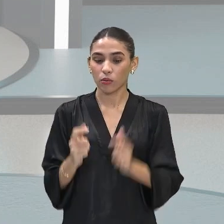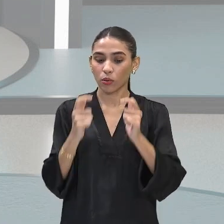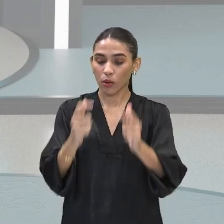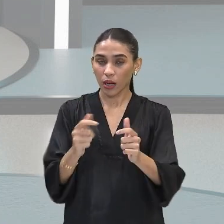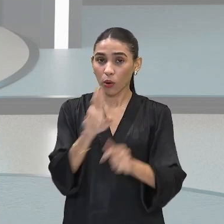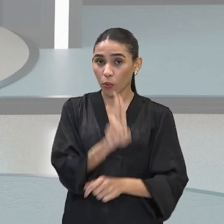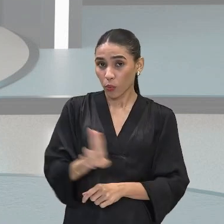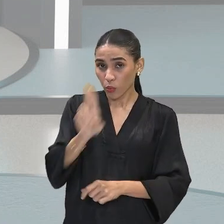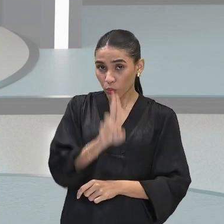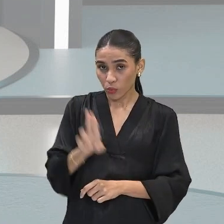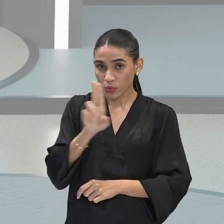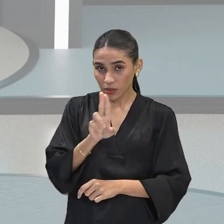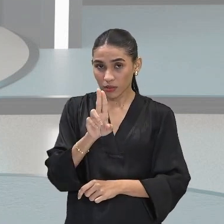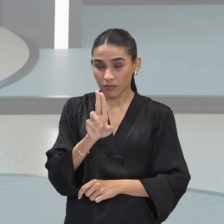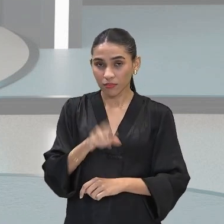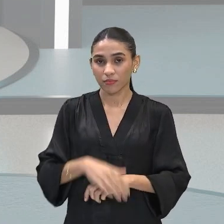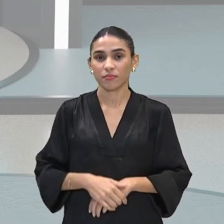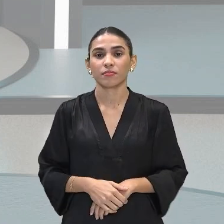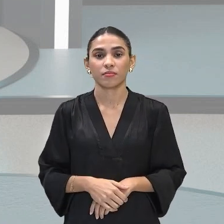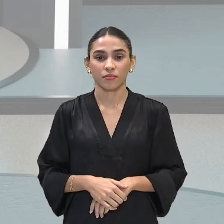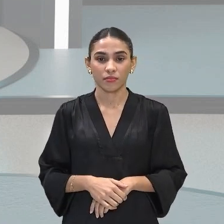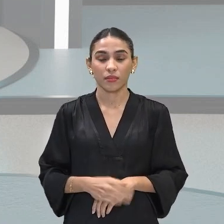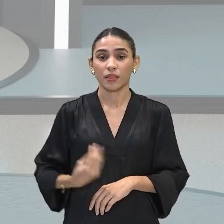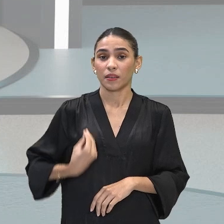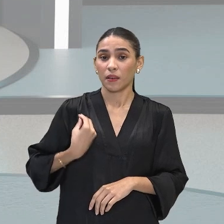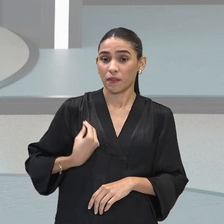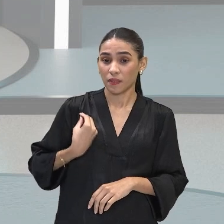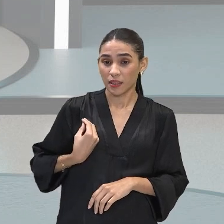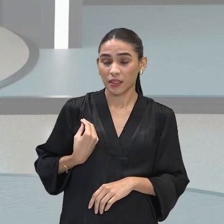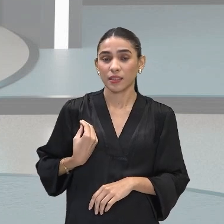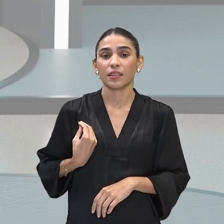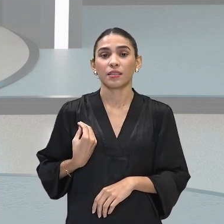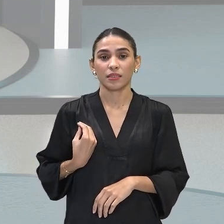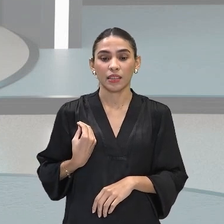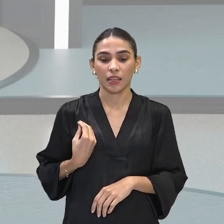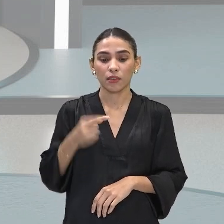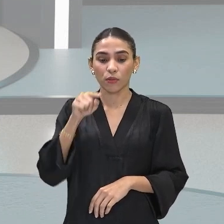ambiente, preenche da vida. E essa vida, além